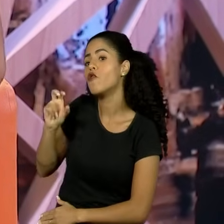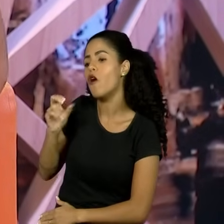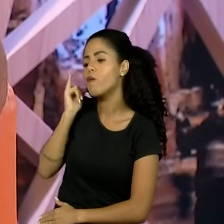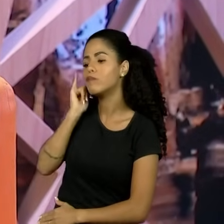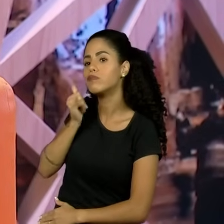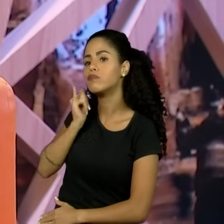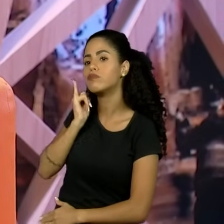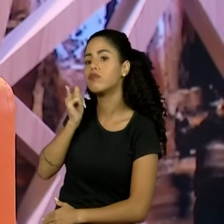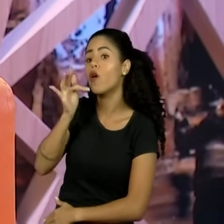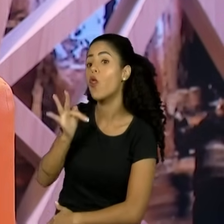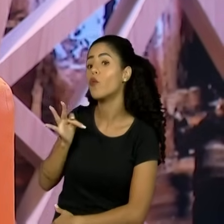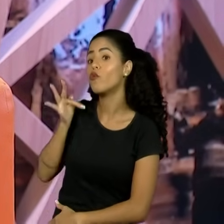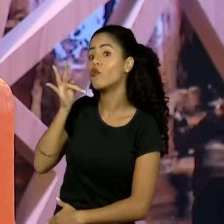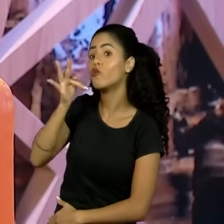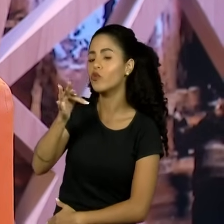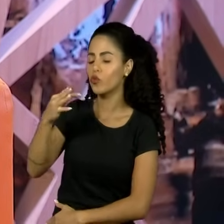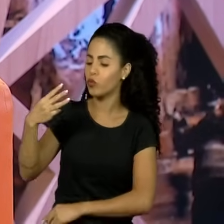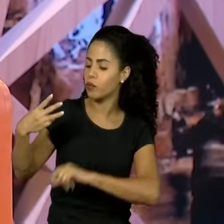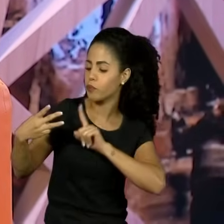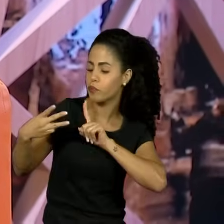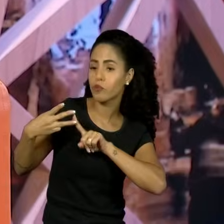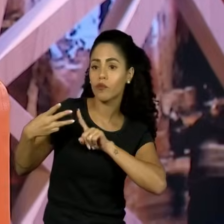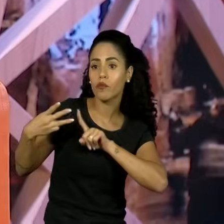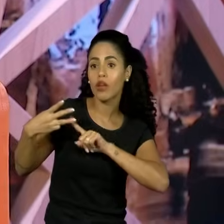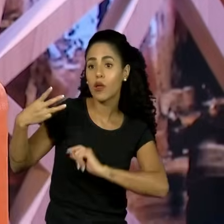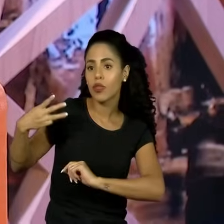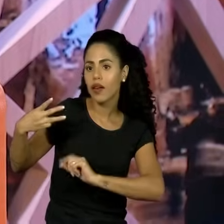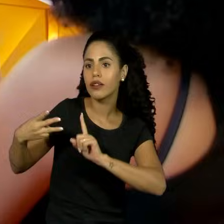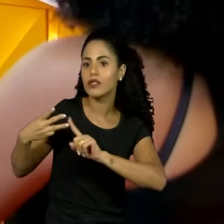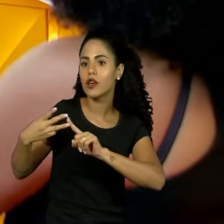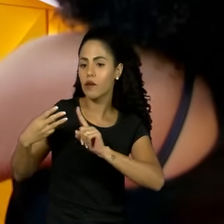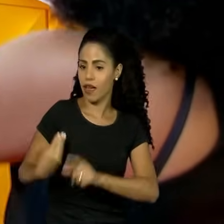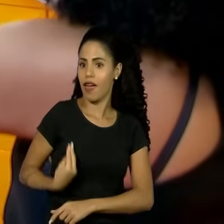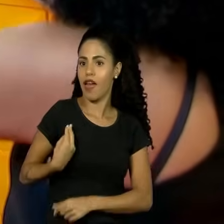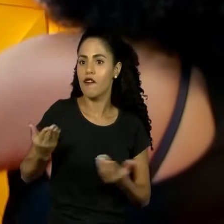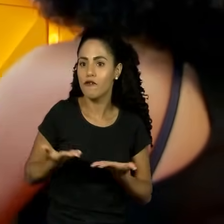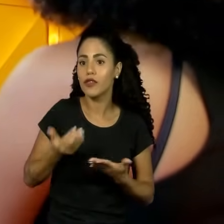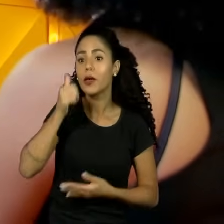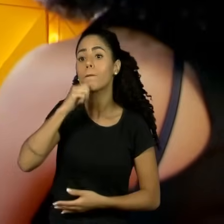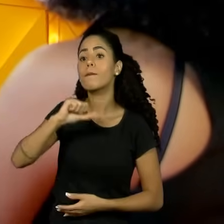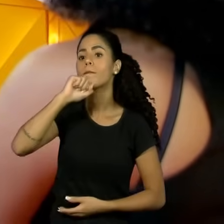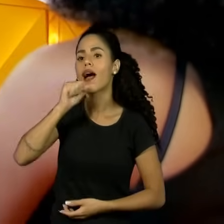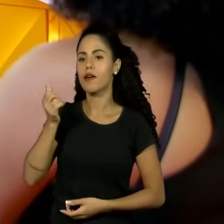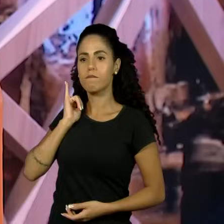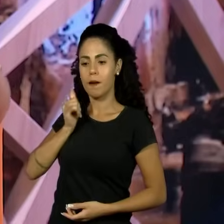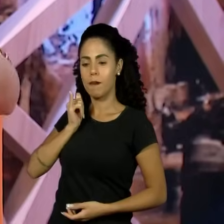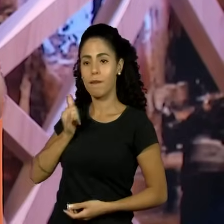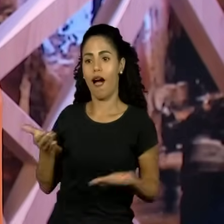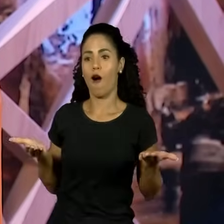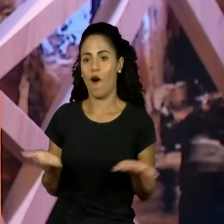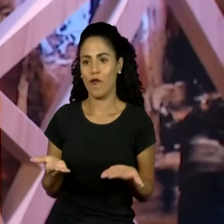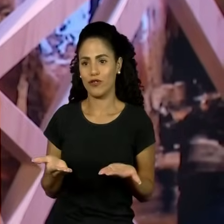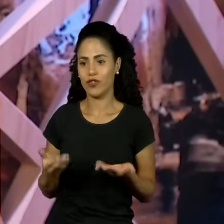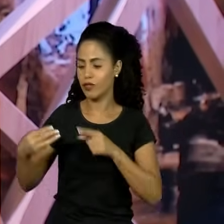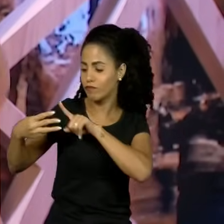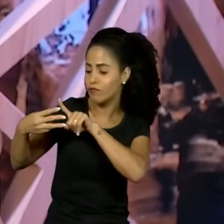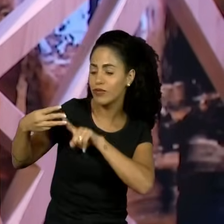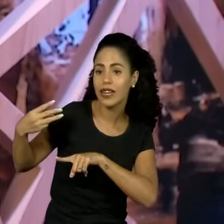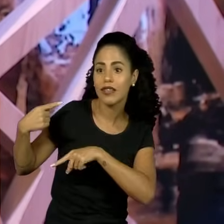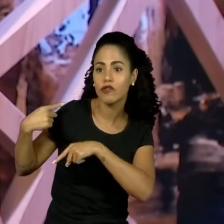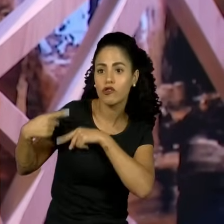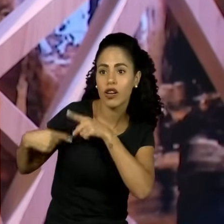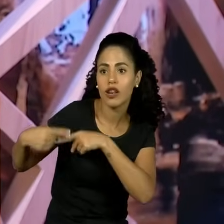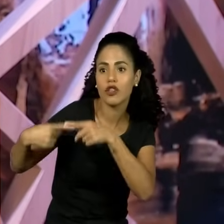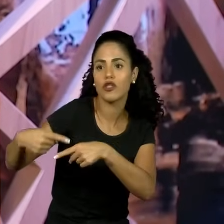ainda não aconteceu. E o próximo, o Orê, é uma história de presente. Minha mãe narrando uma história de presente. Então, aí as 3